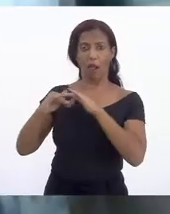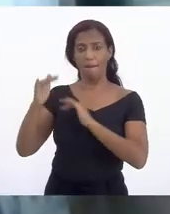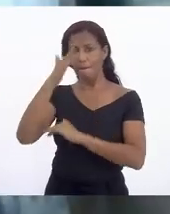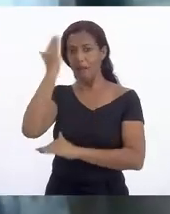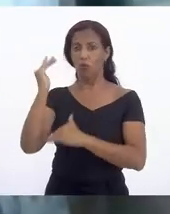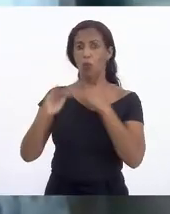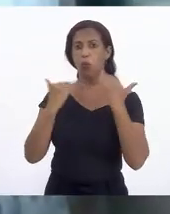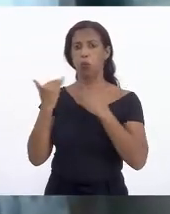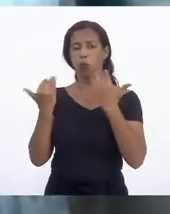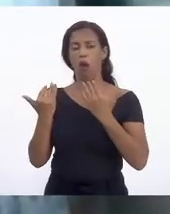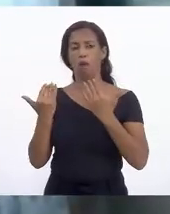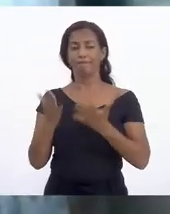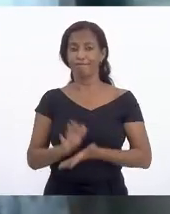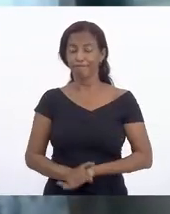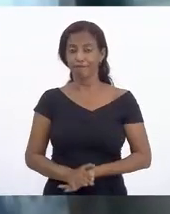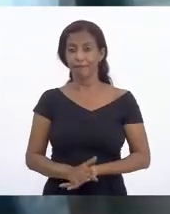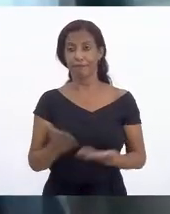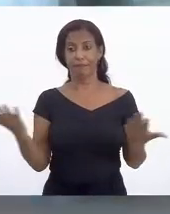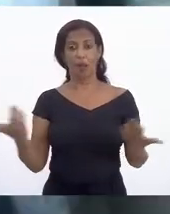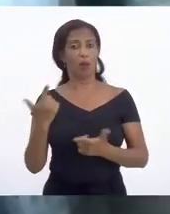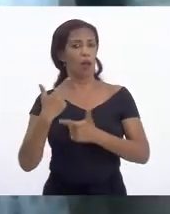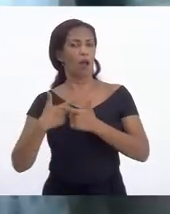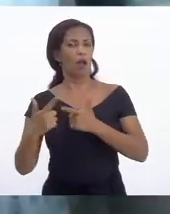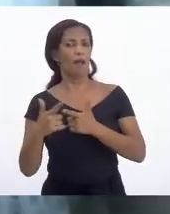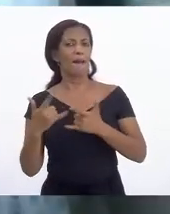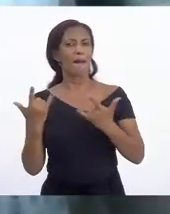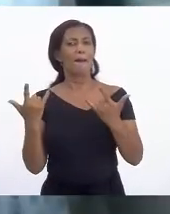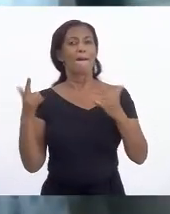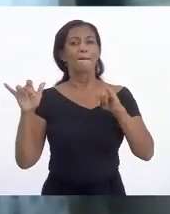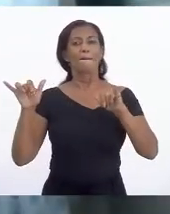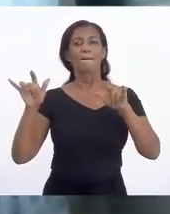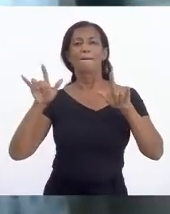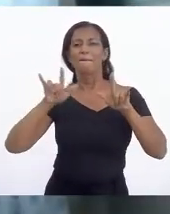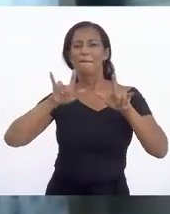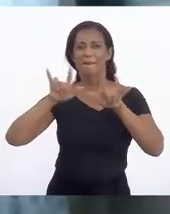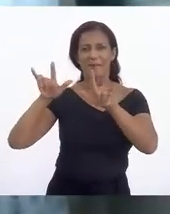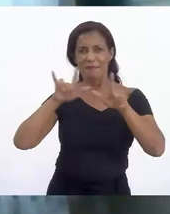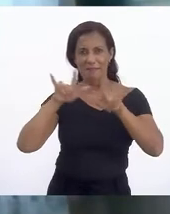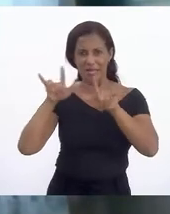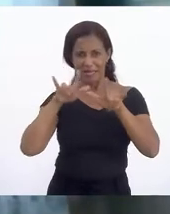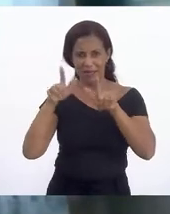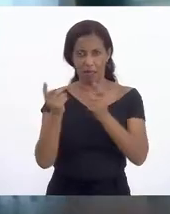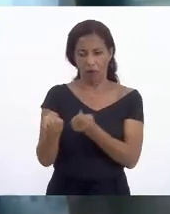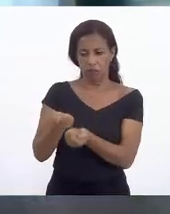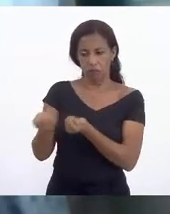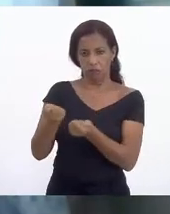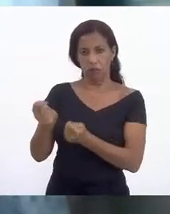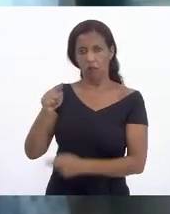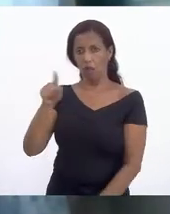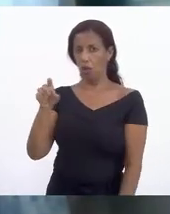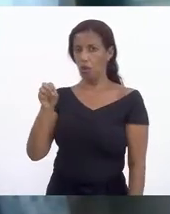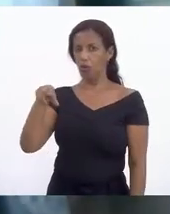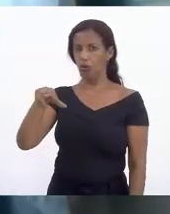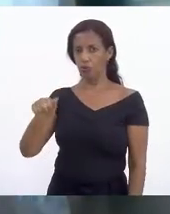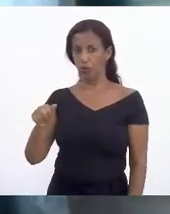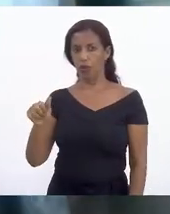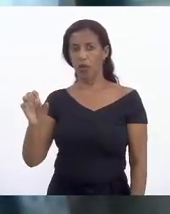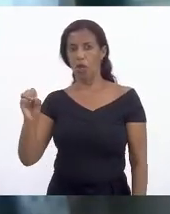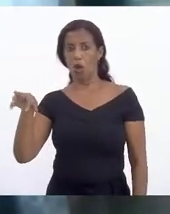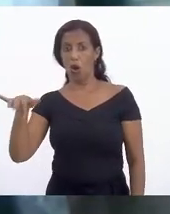caso, por exemplo, das milícias, que controlam partes significativas da Zona Oeste do Rio, agora, além